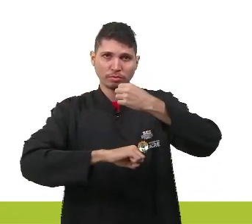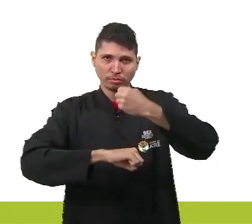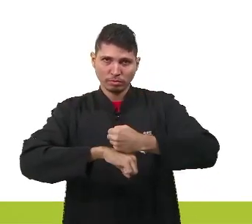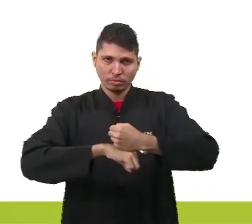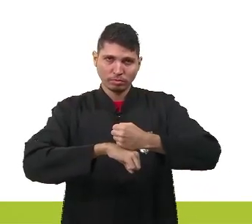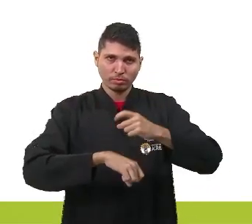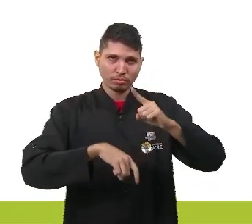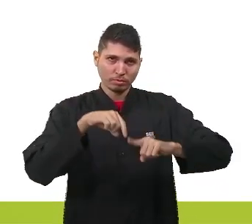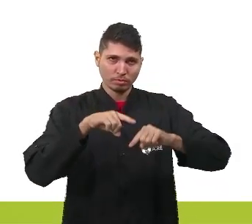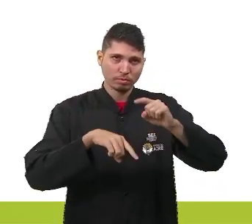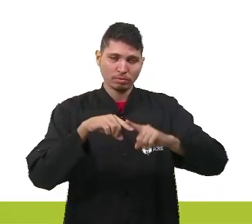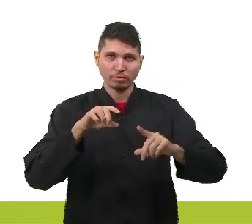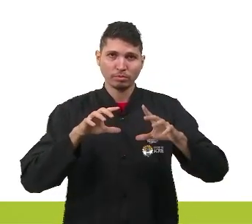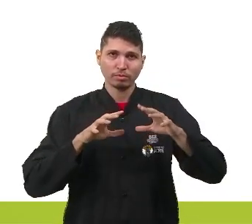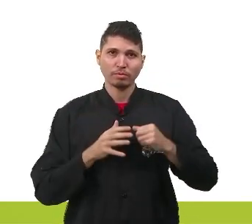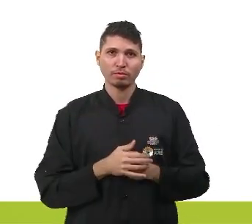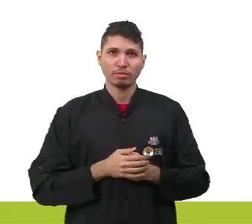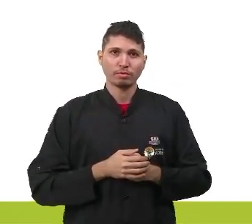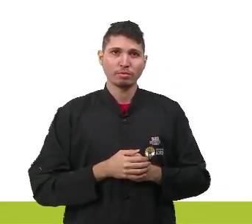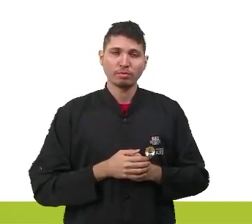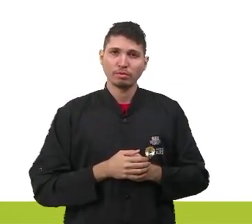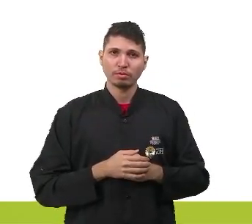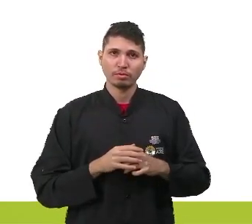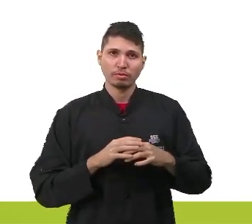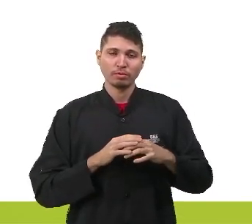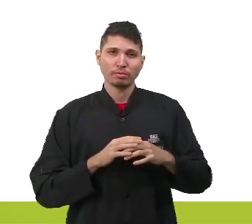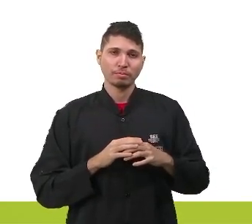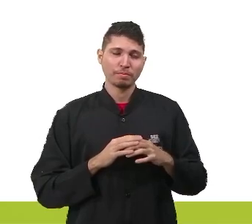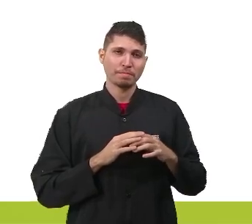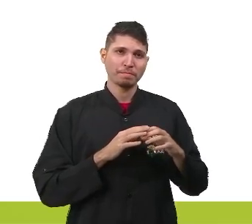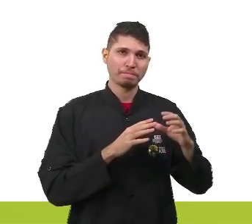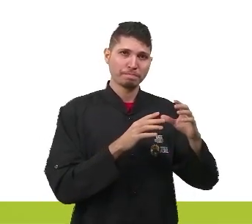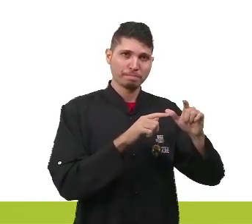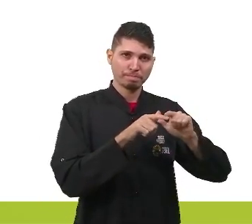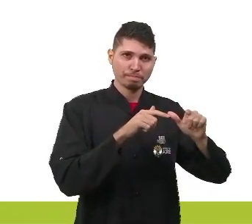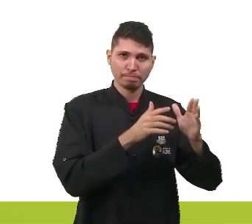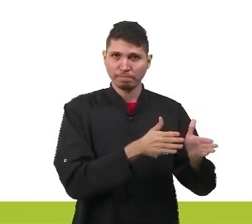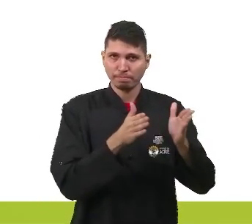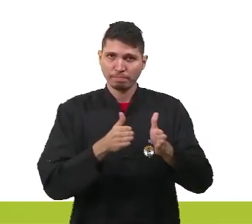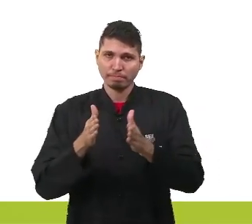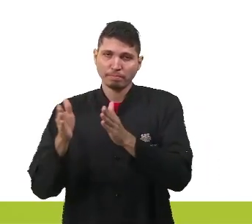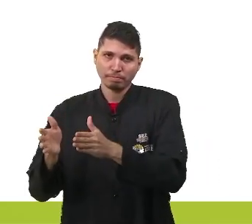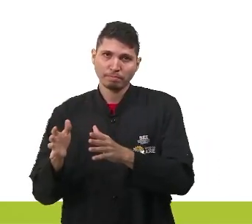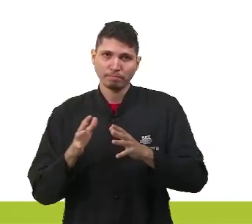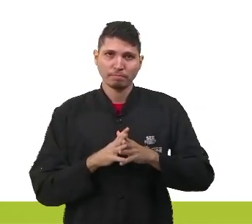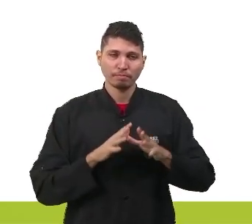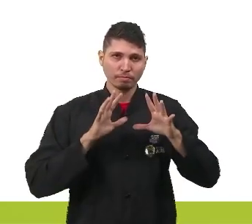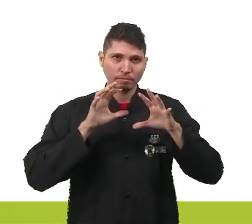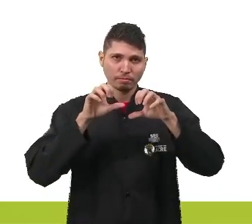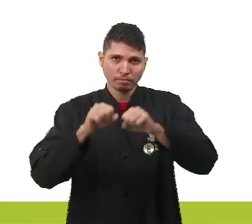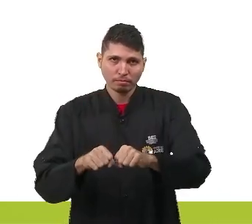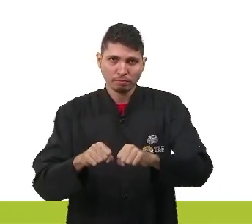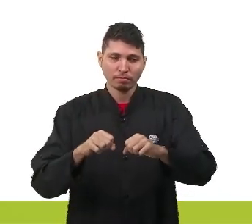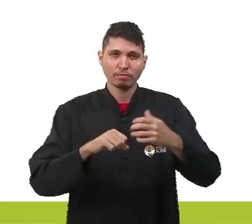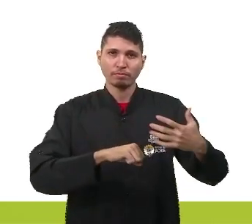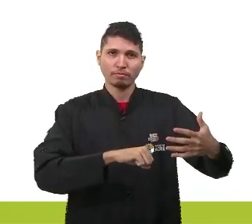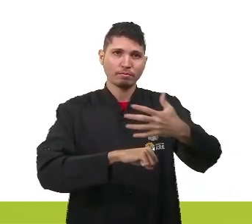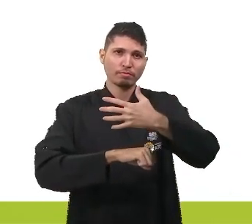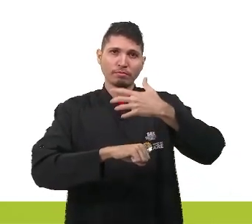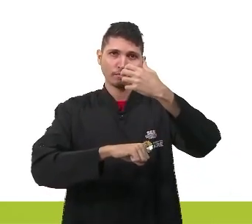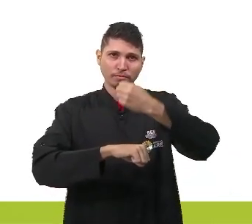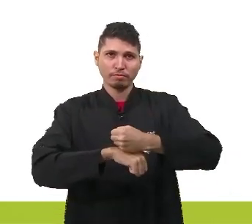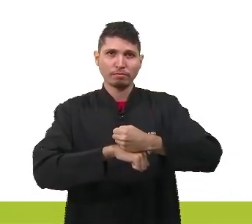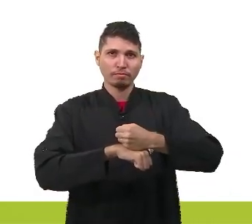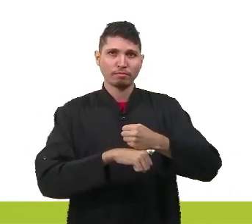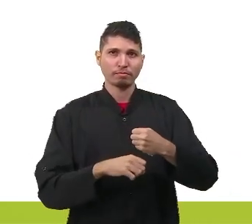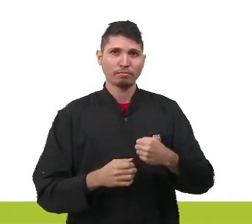que vir de Portugal. A metrópole exercia monopólio, ou seja, exclusividade comercial sobre o comércio da colônia. Aí aqui você